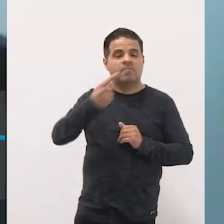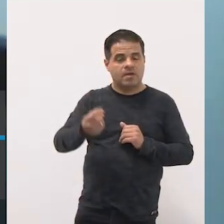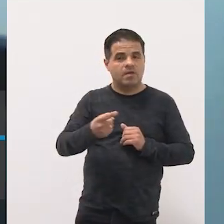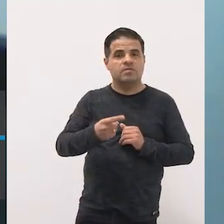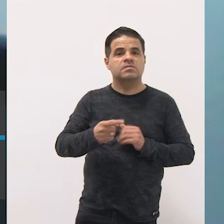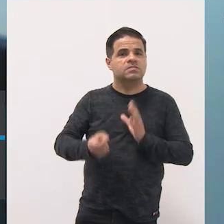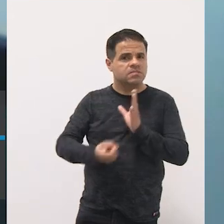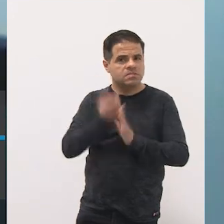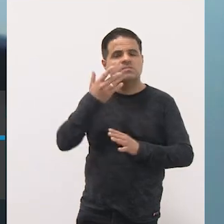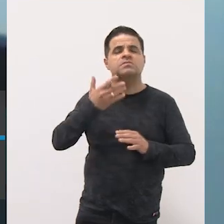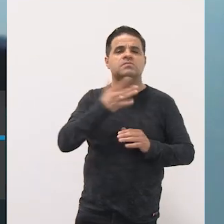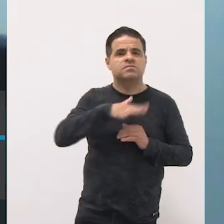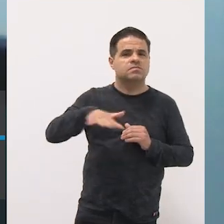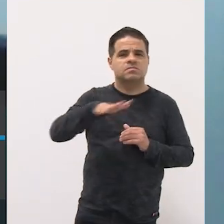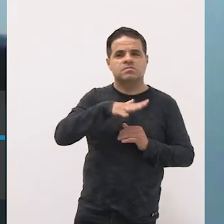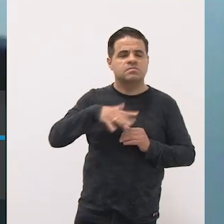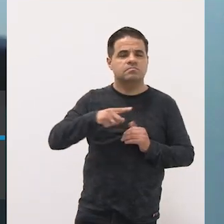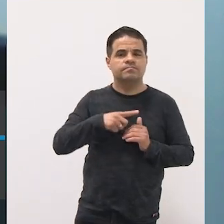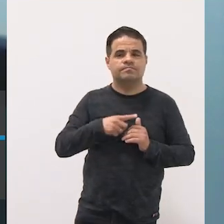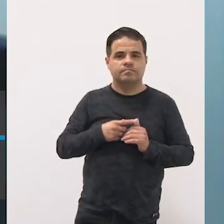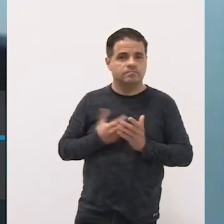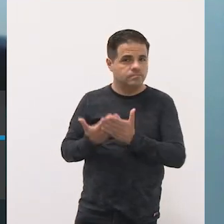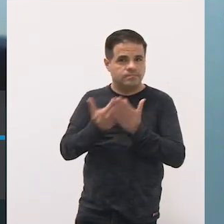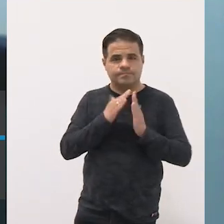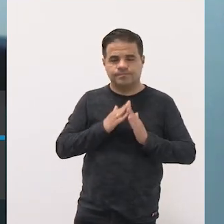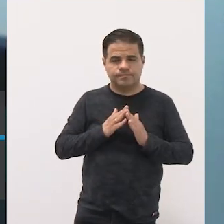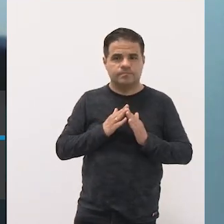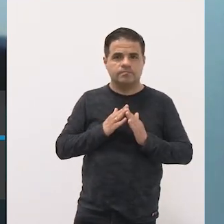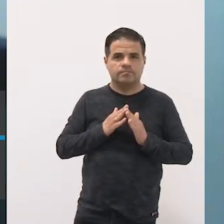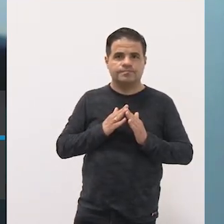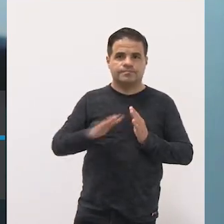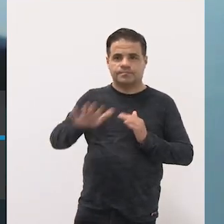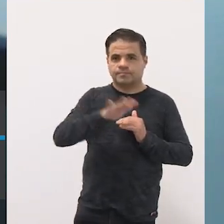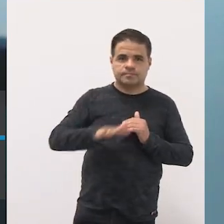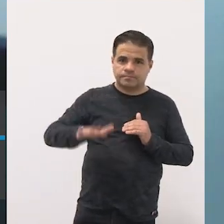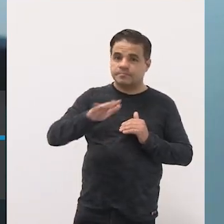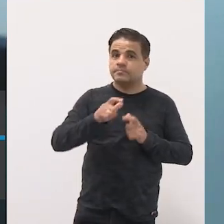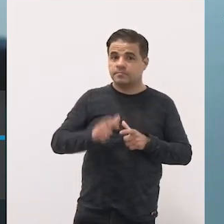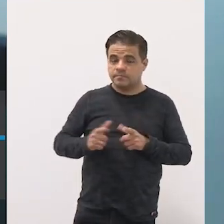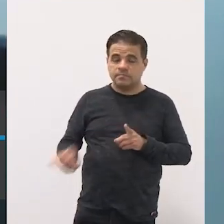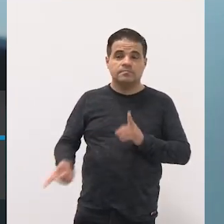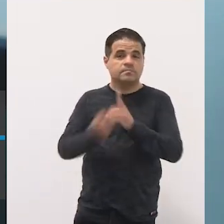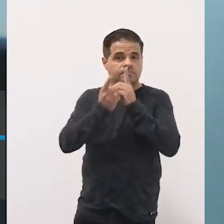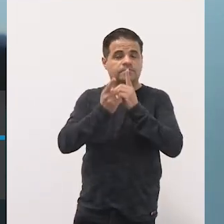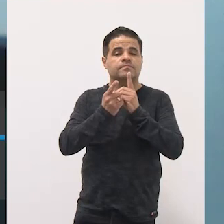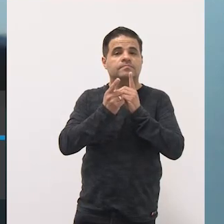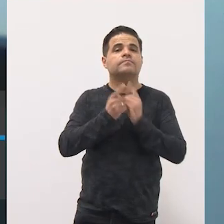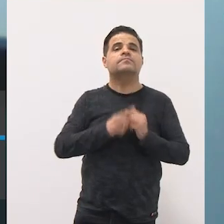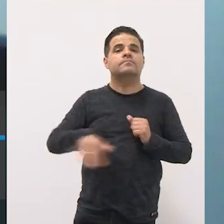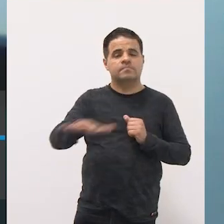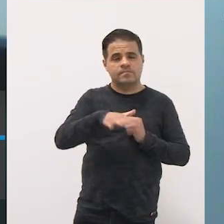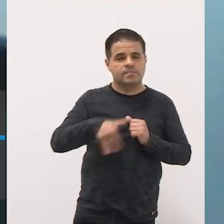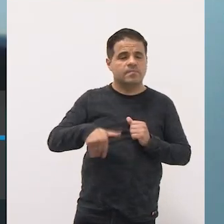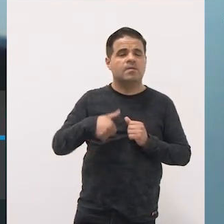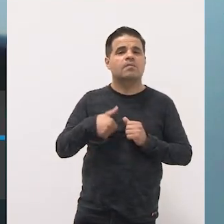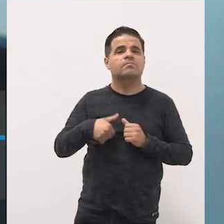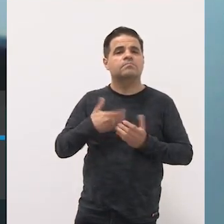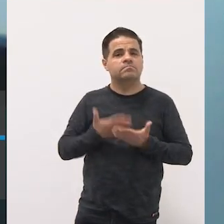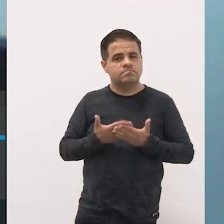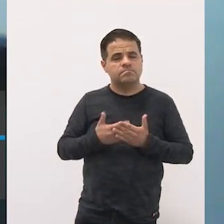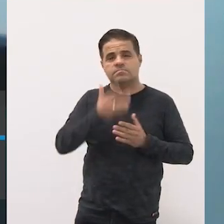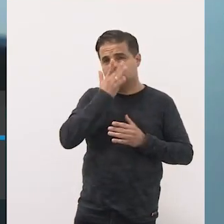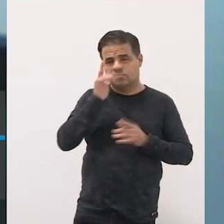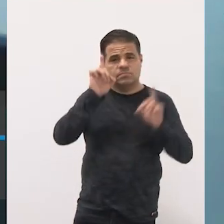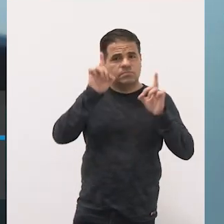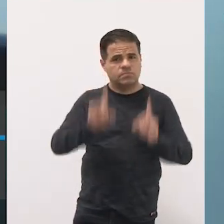de criar escolas ou unidades de atendimento a essas pessoas com